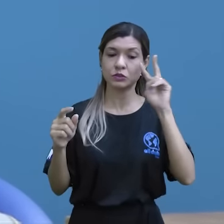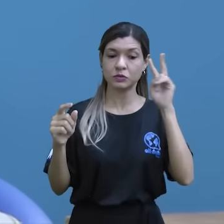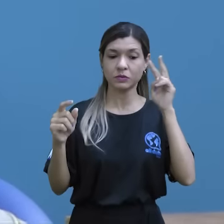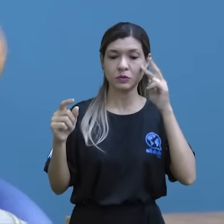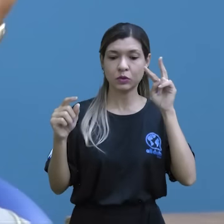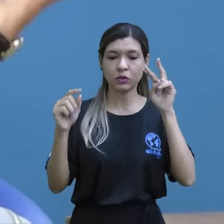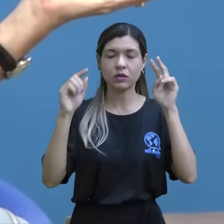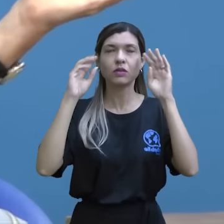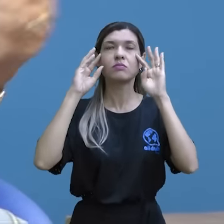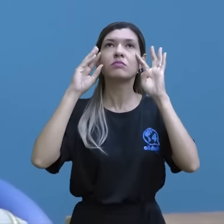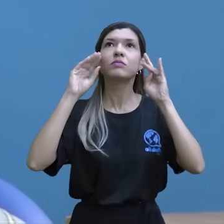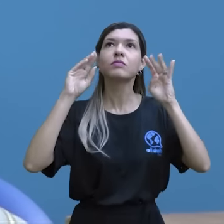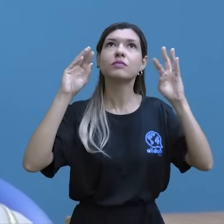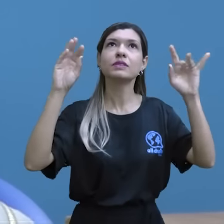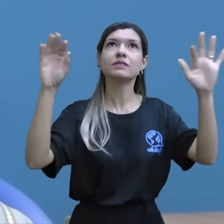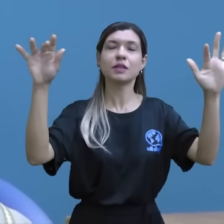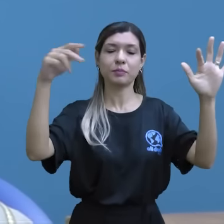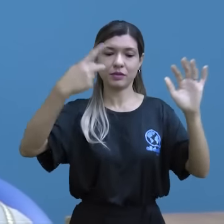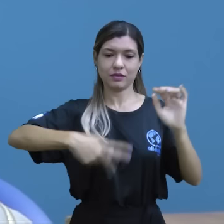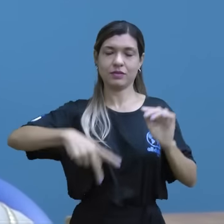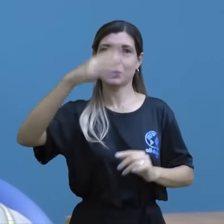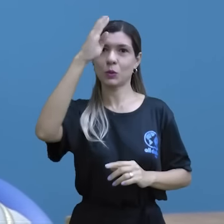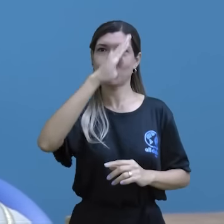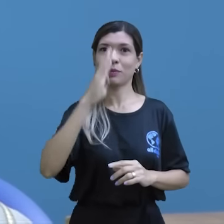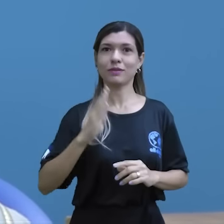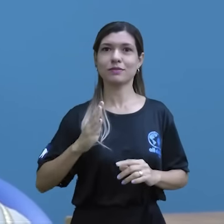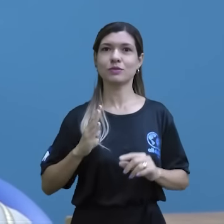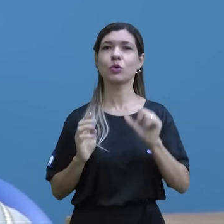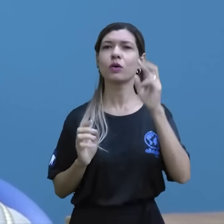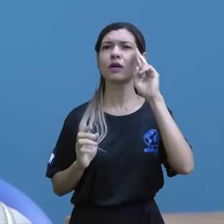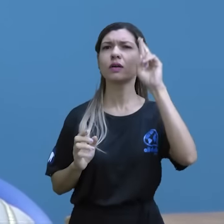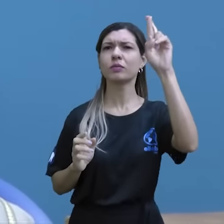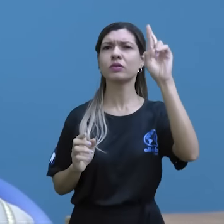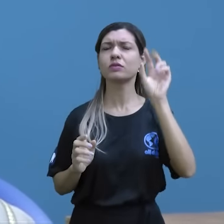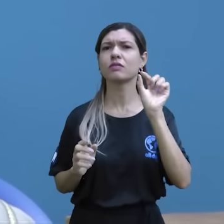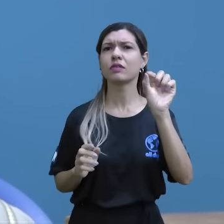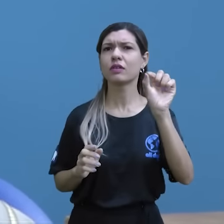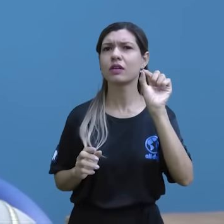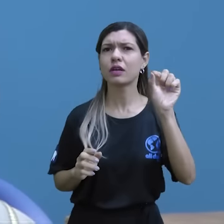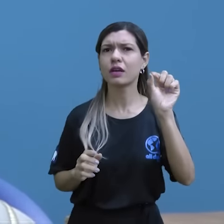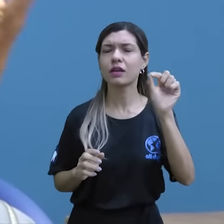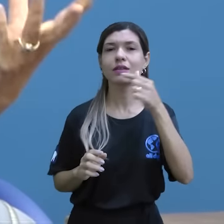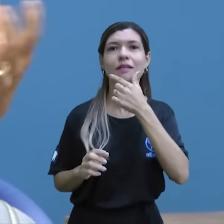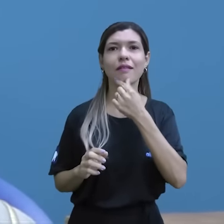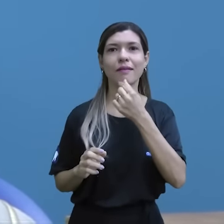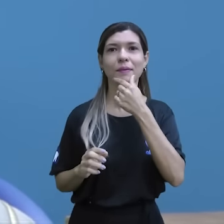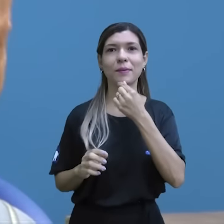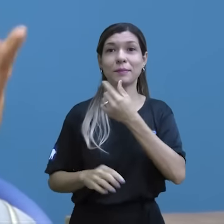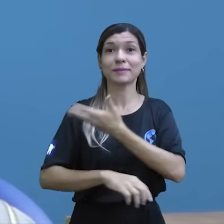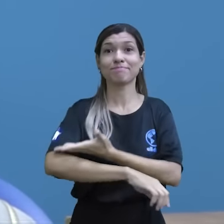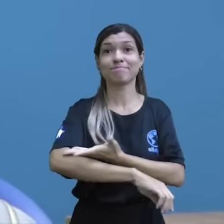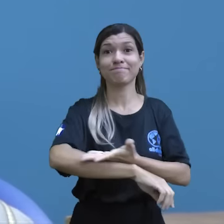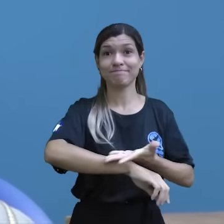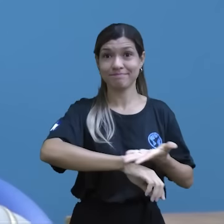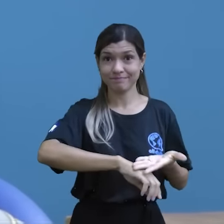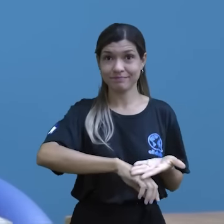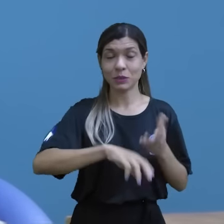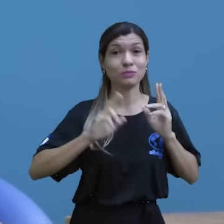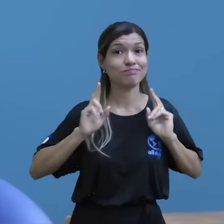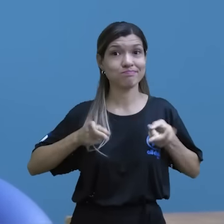nesse curso justamente com os Diários Íntimos e os Diários do Hospício, e que eram livros que comoviam muito